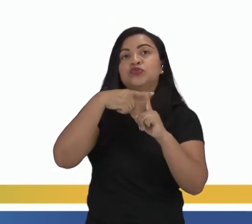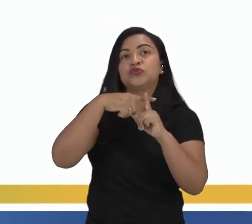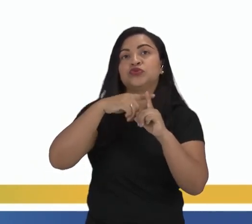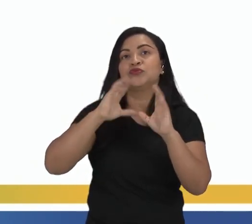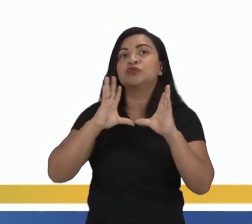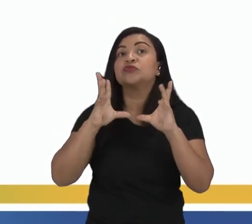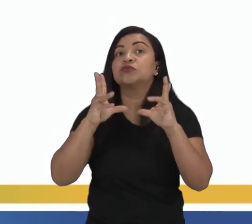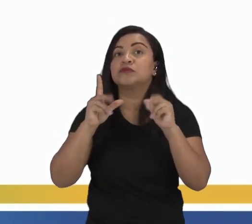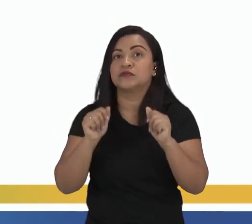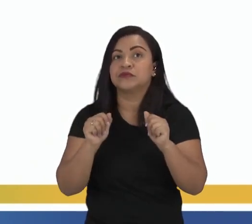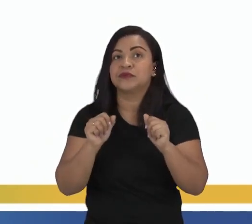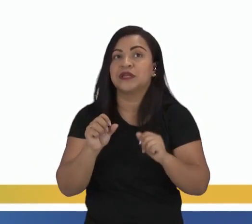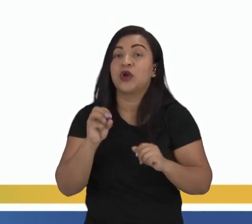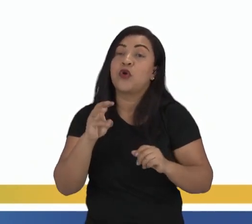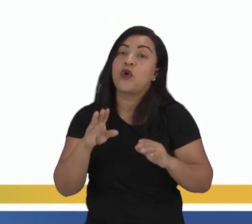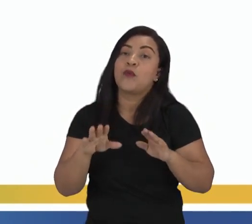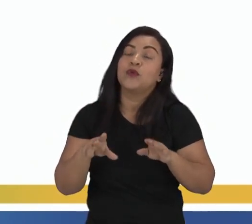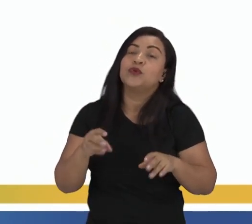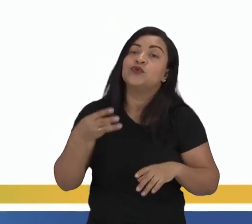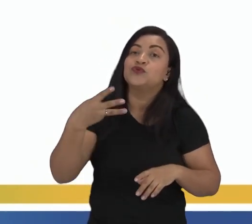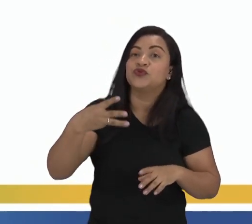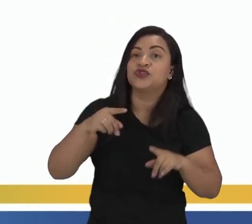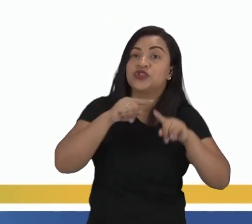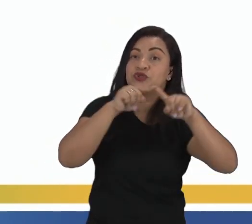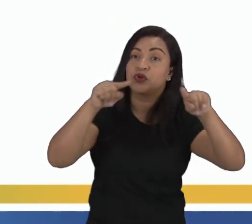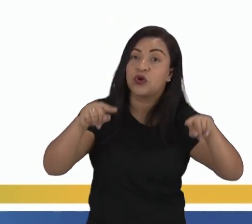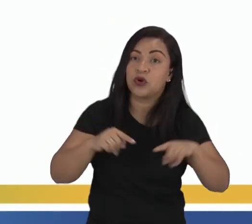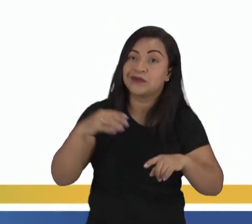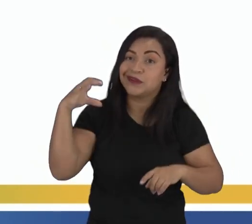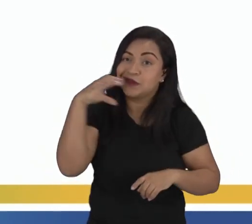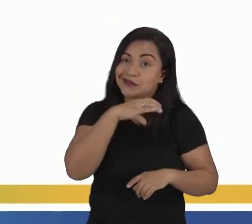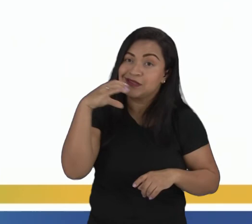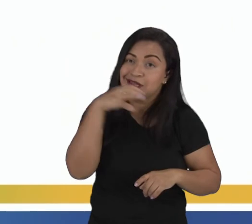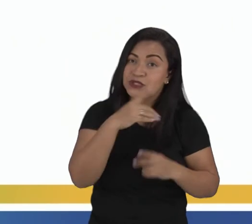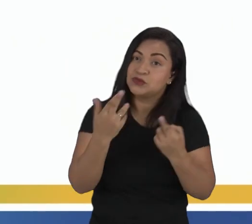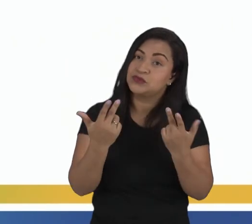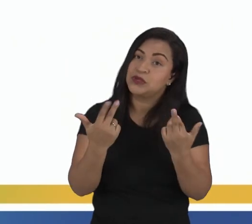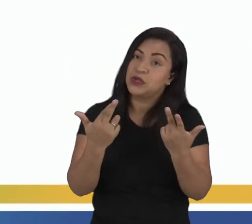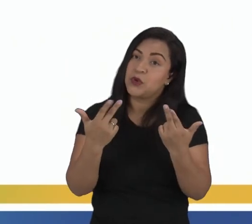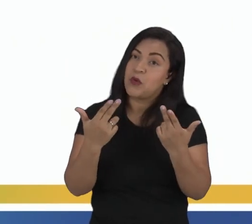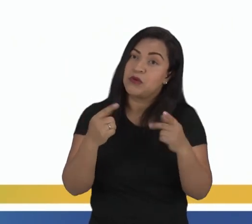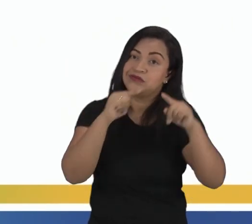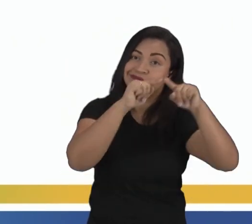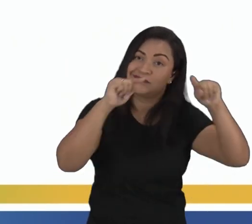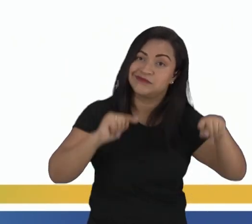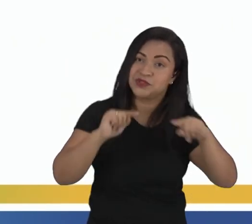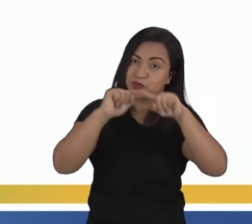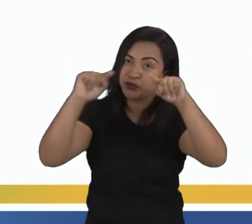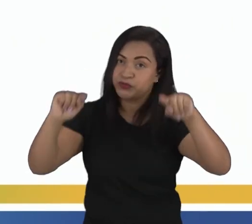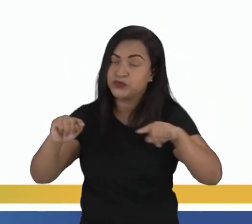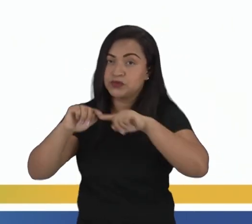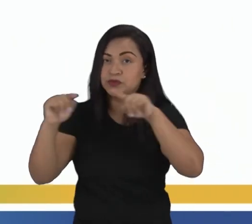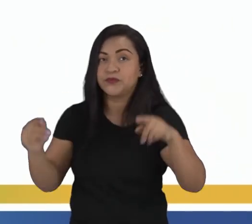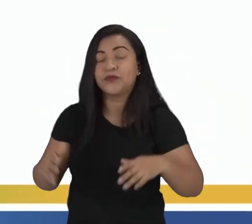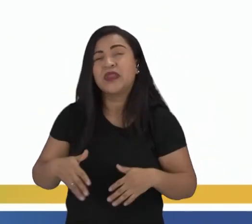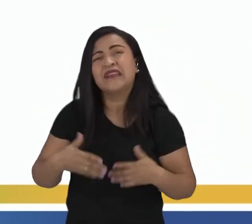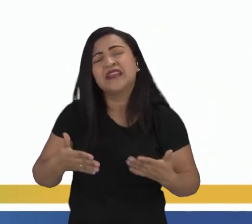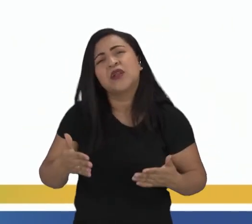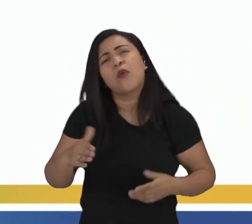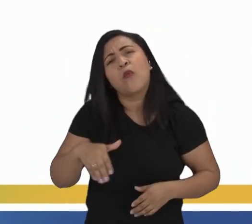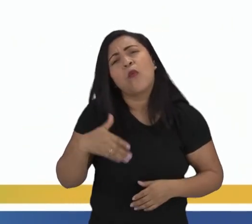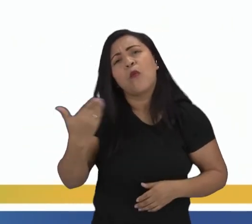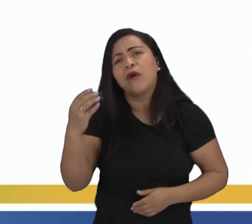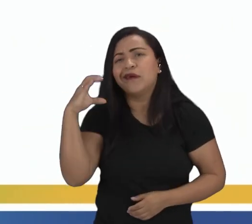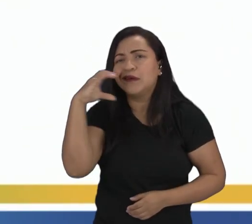corpos se movimentam em conjunto, a aceleração é a mesma para os três. Então, qual a aceleração adquirida pelos